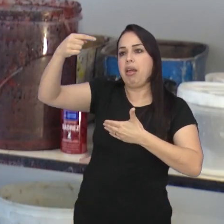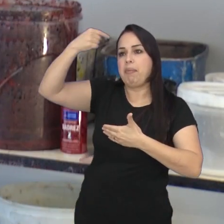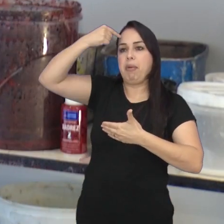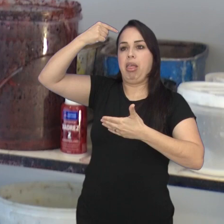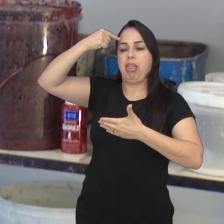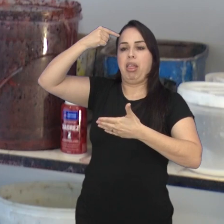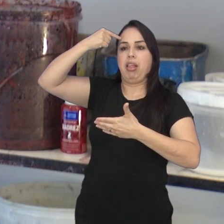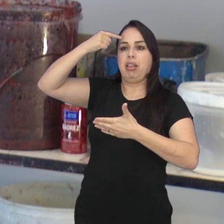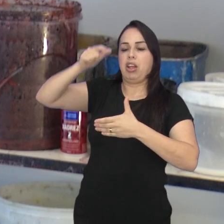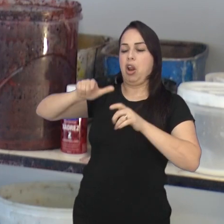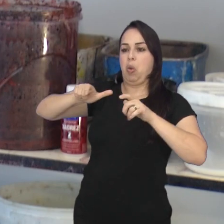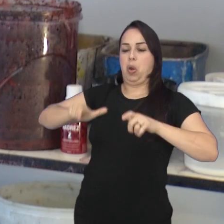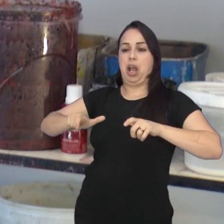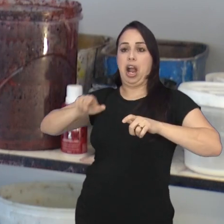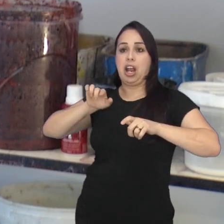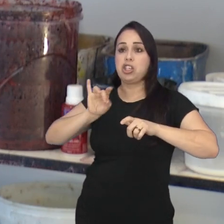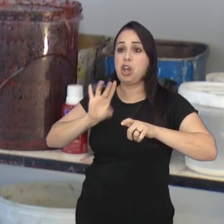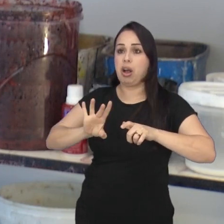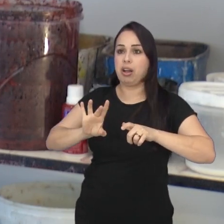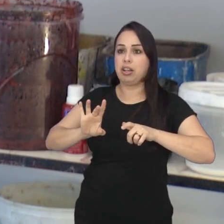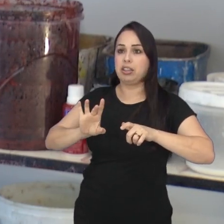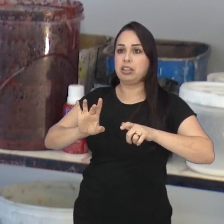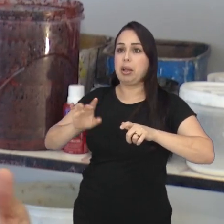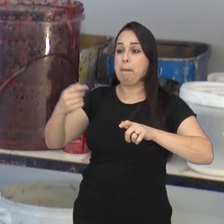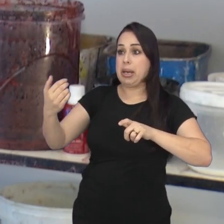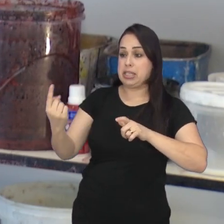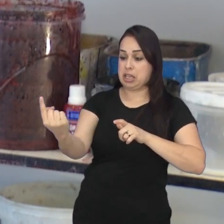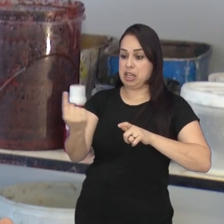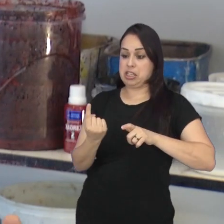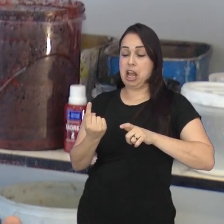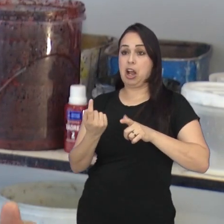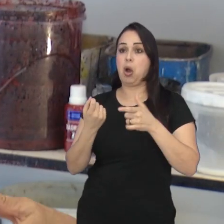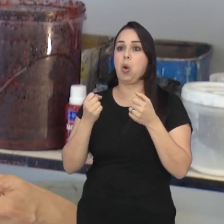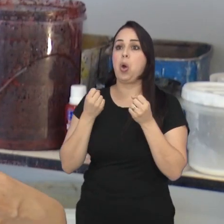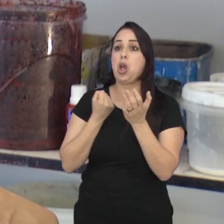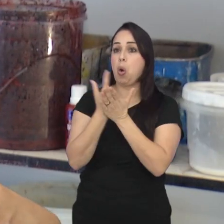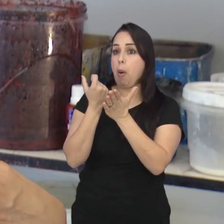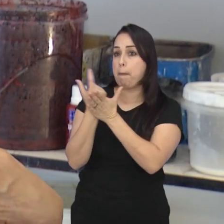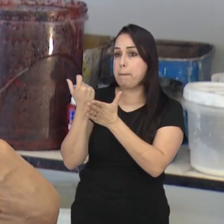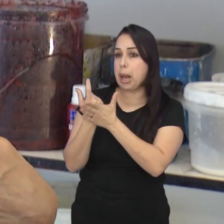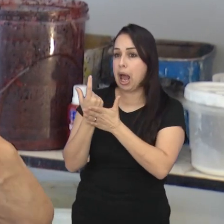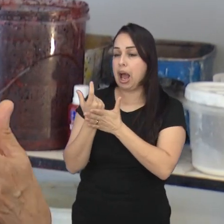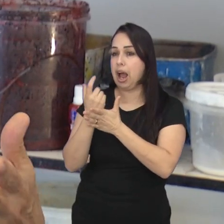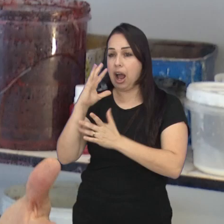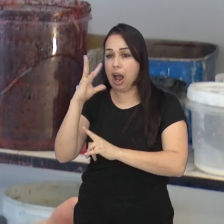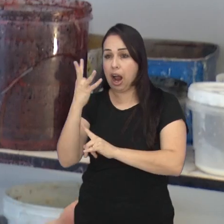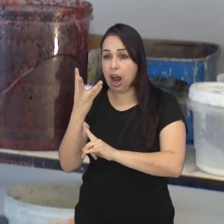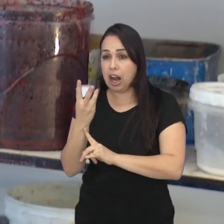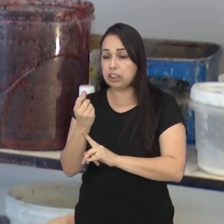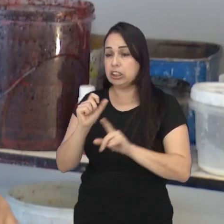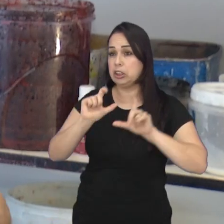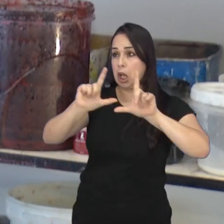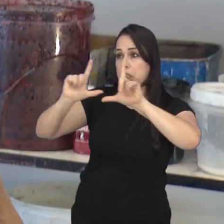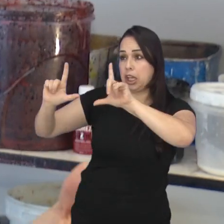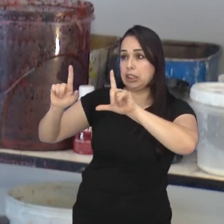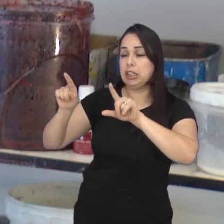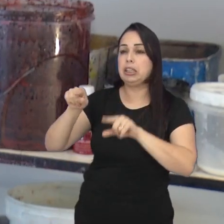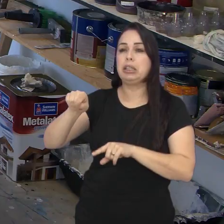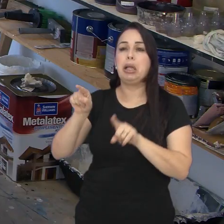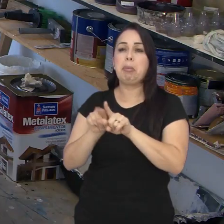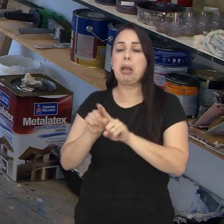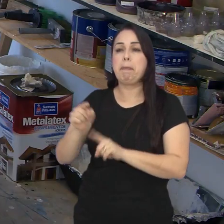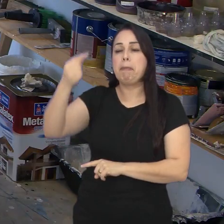ideia, né, de ser um lugar que a pessoa tem que entrar e comprar, né, ou então que a pessoa não